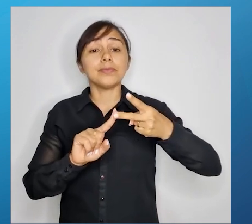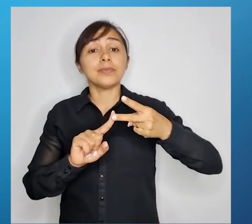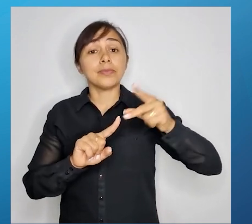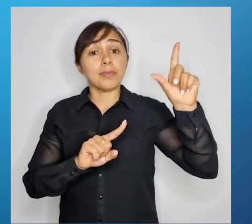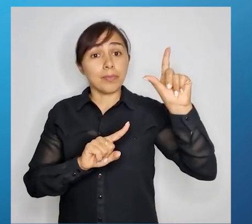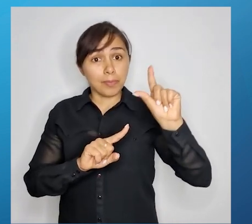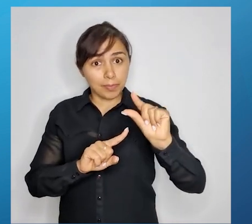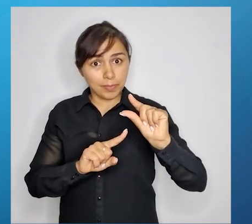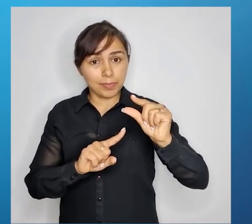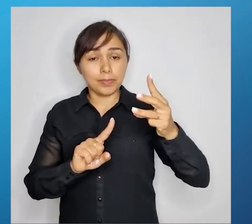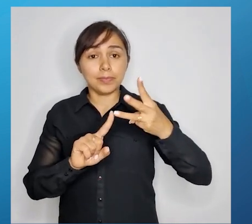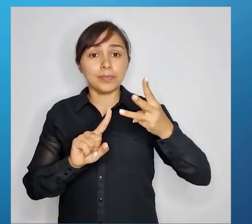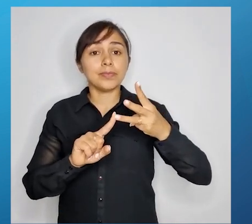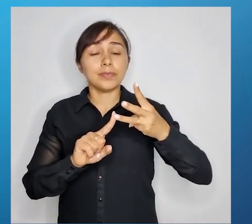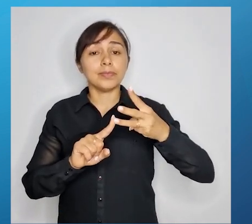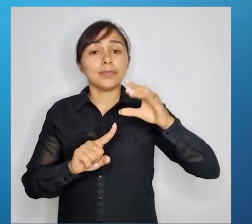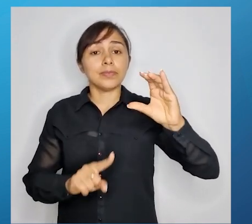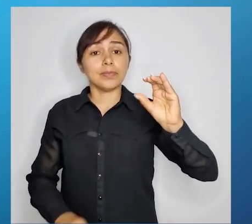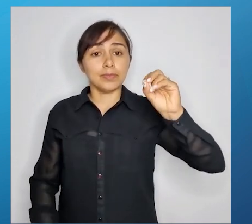condução.